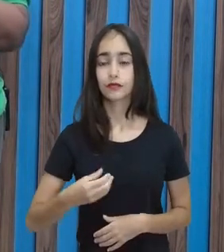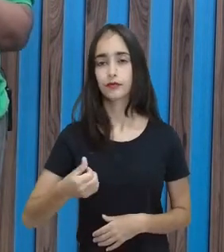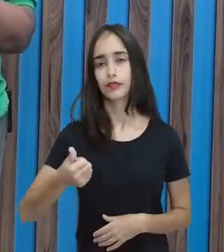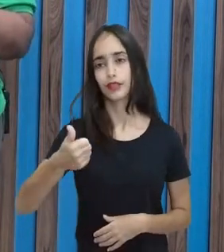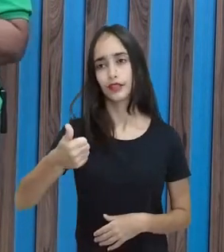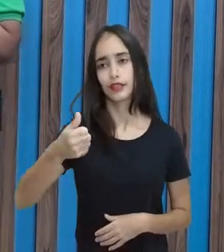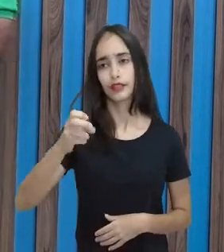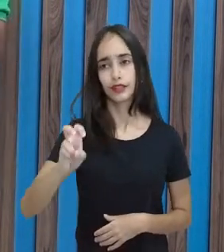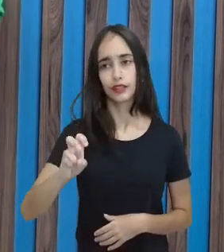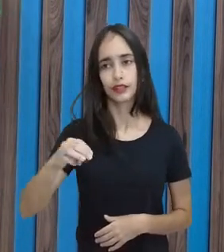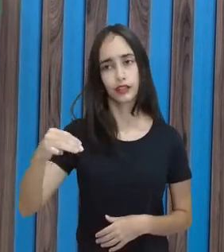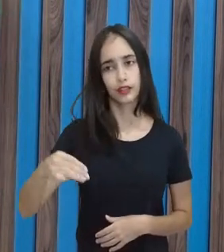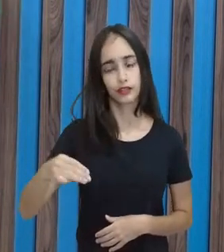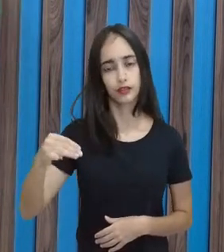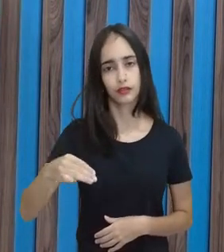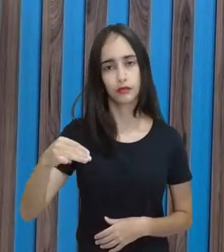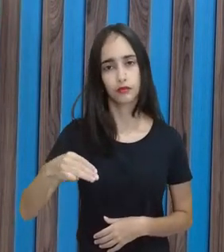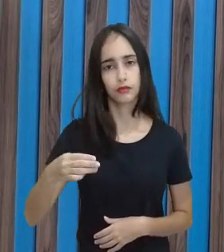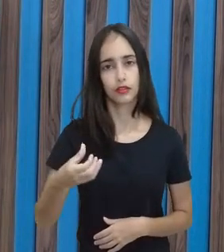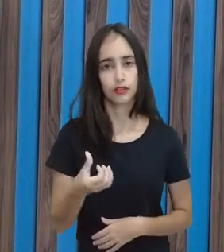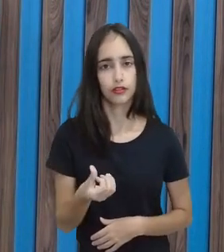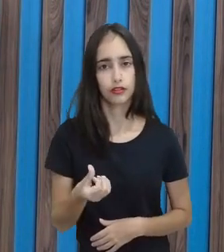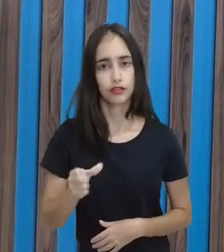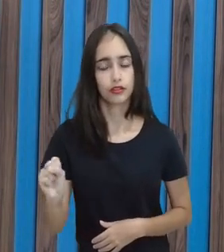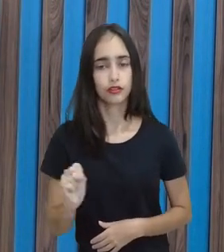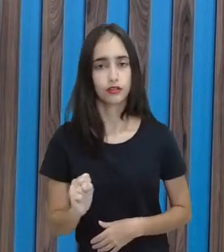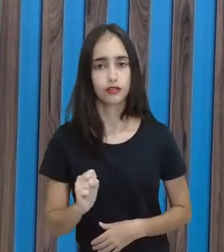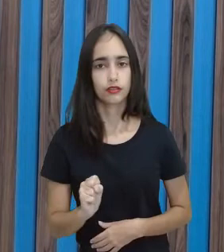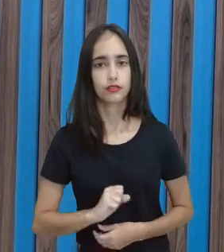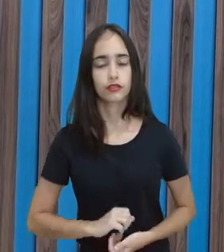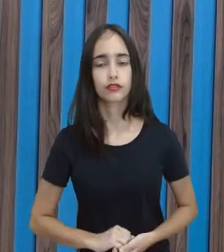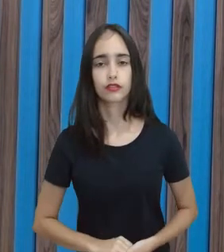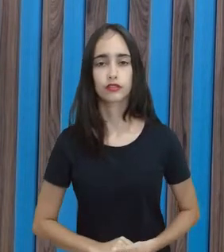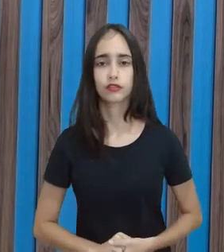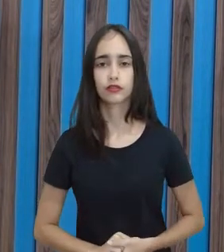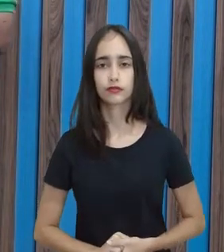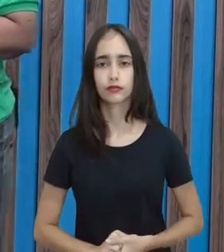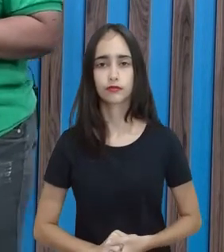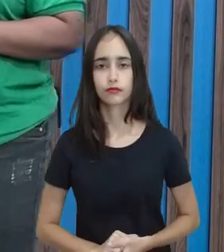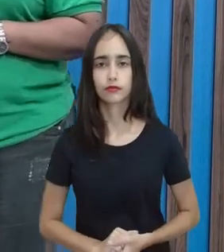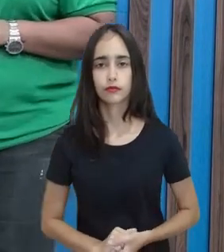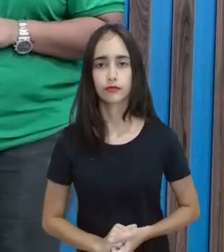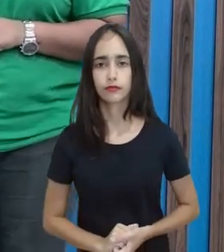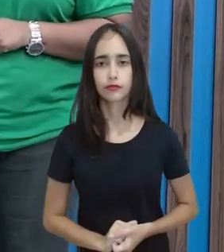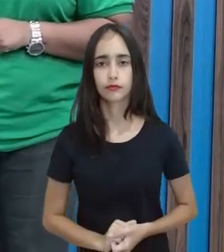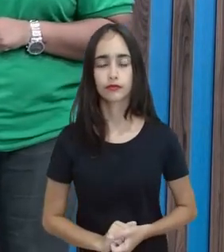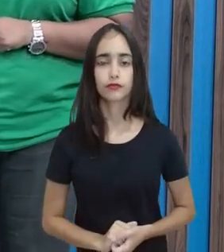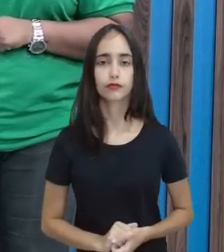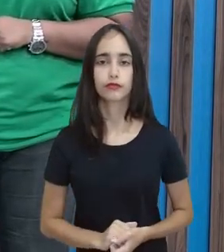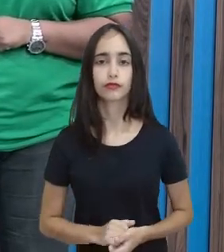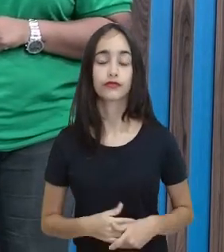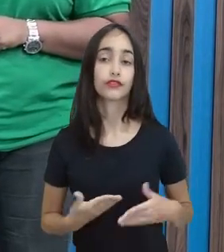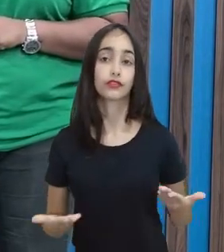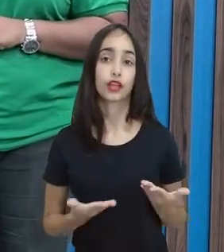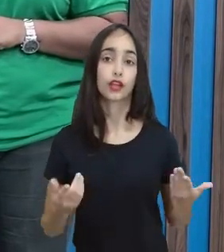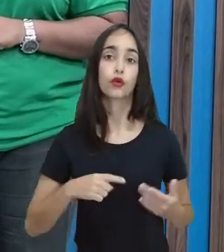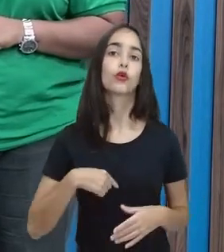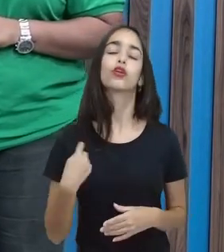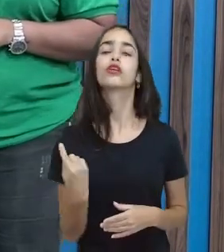terceiro deslocamento, 15 metros, 6 segundos. Aí aqui nós